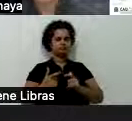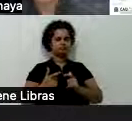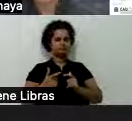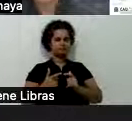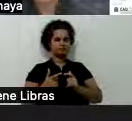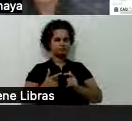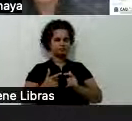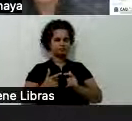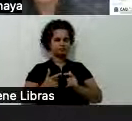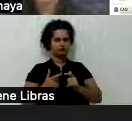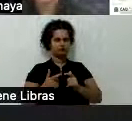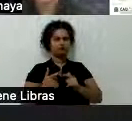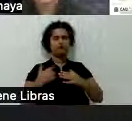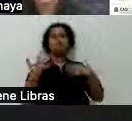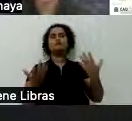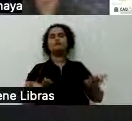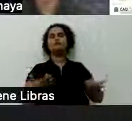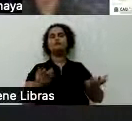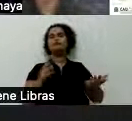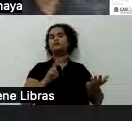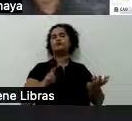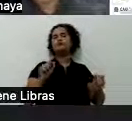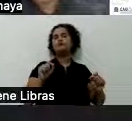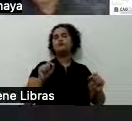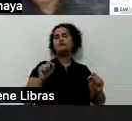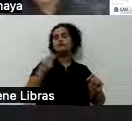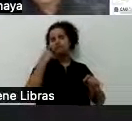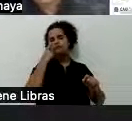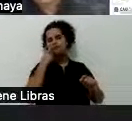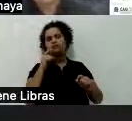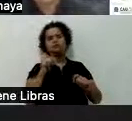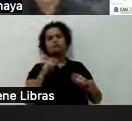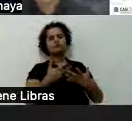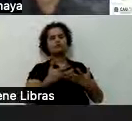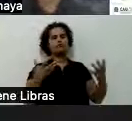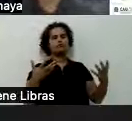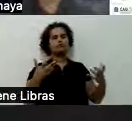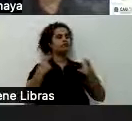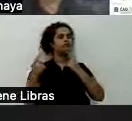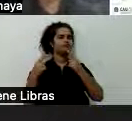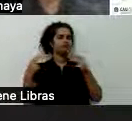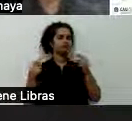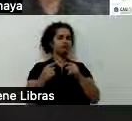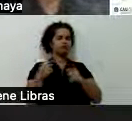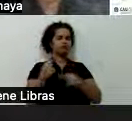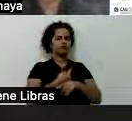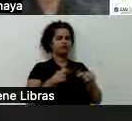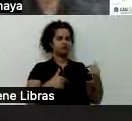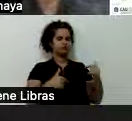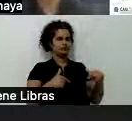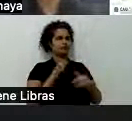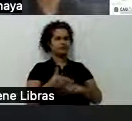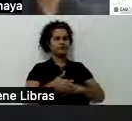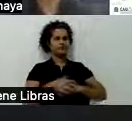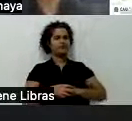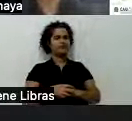das táticas que eram utilizadas, e a gente viu que a maioria delas dialogavam com as que a gente já vinha trabalhando.